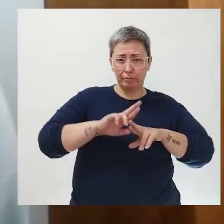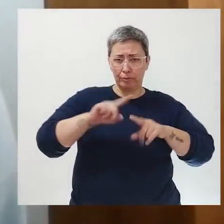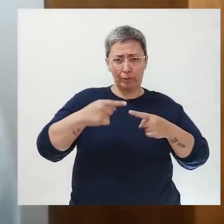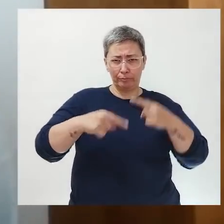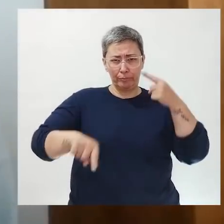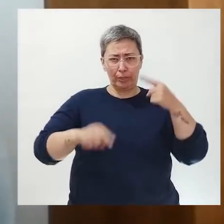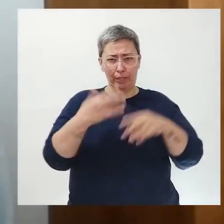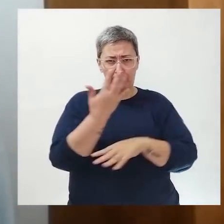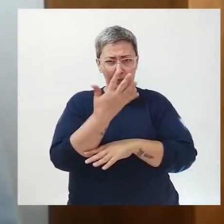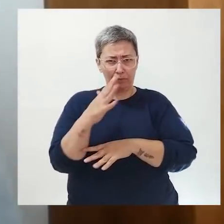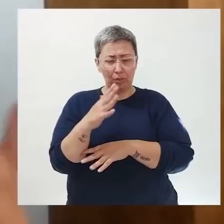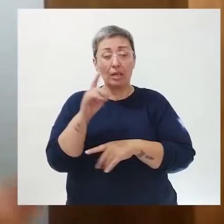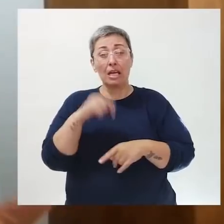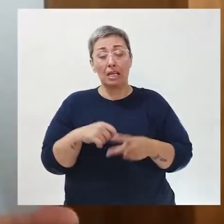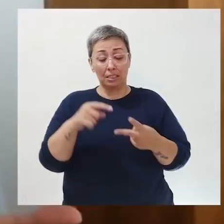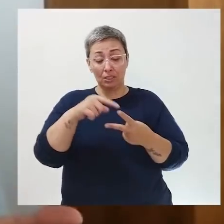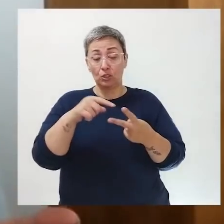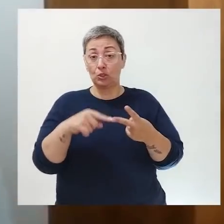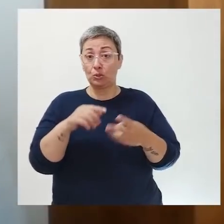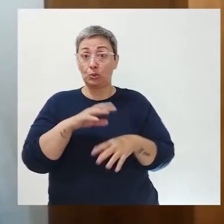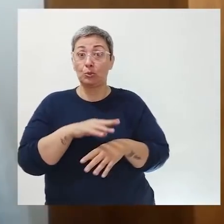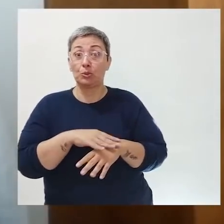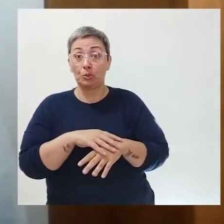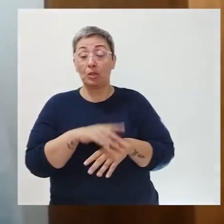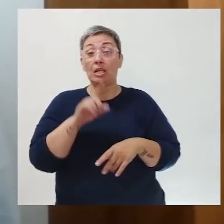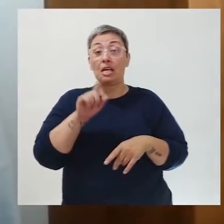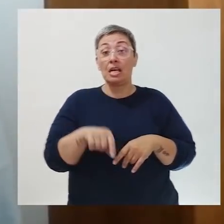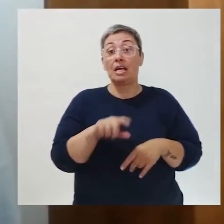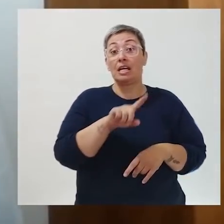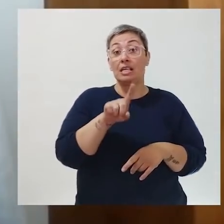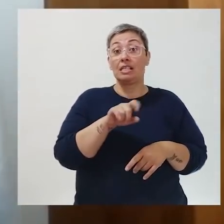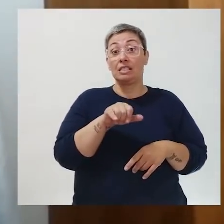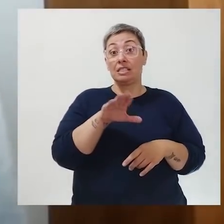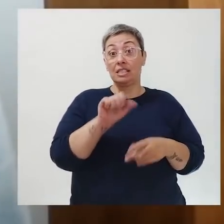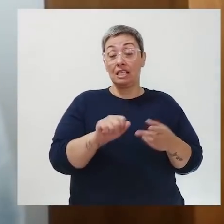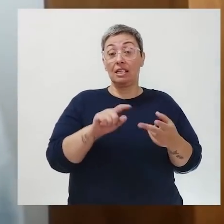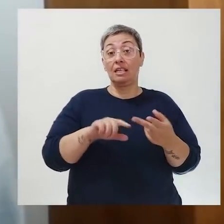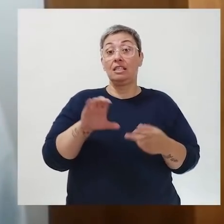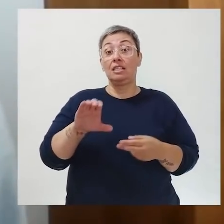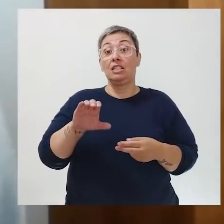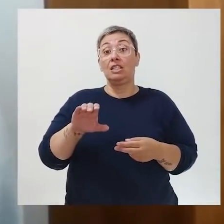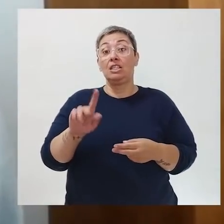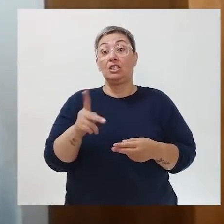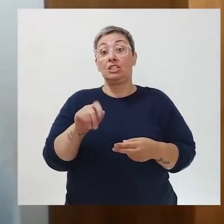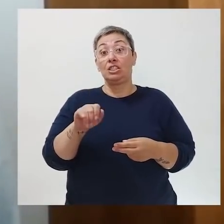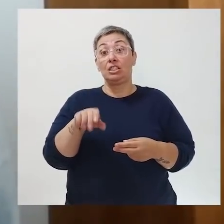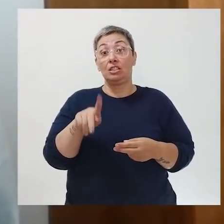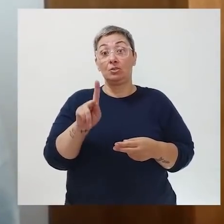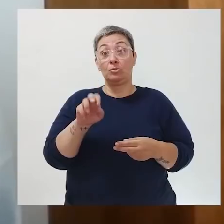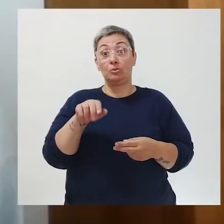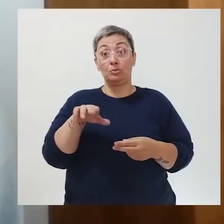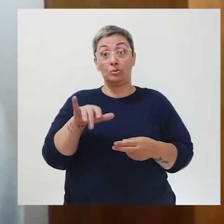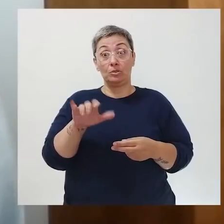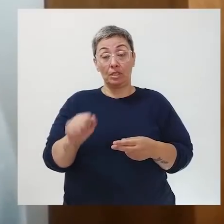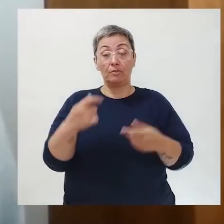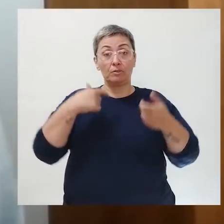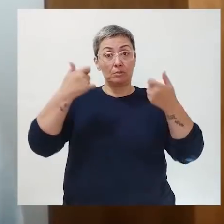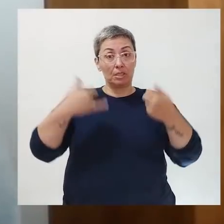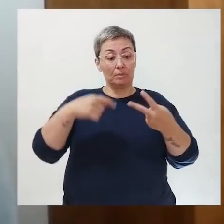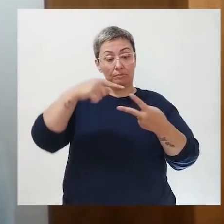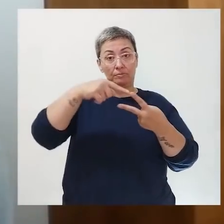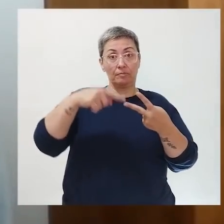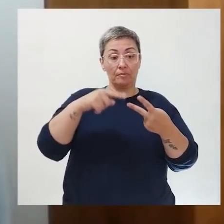com árvore. Pois é, essas 2 doenças são a Zika e a chikungunya e eu vou falar um pouquinho delas para vocês